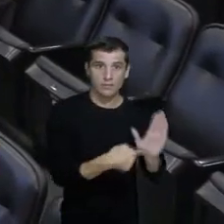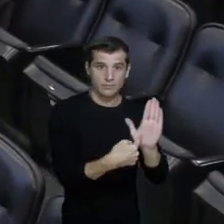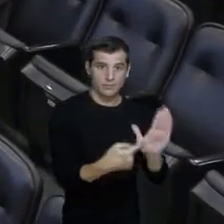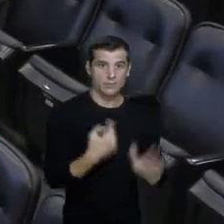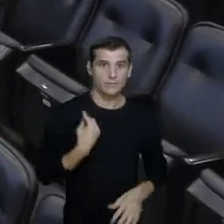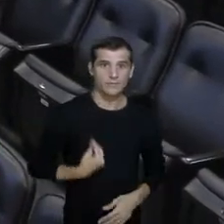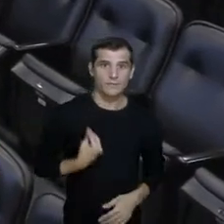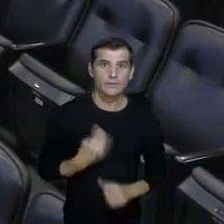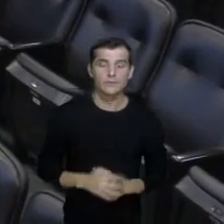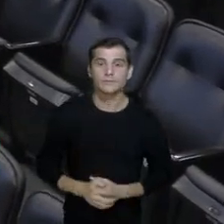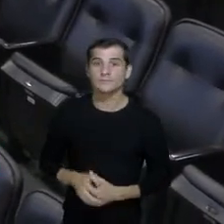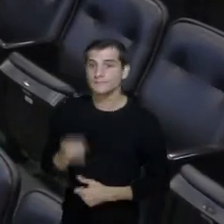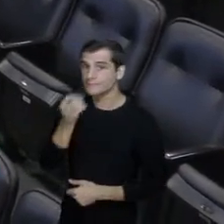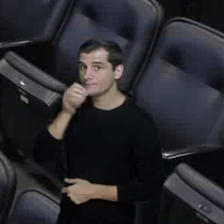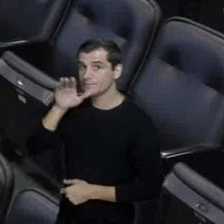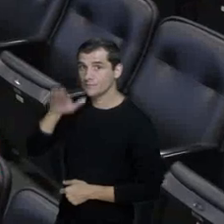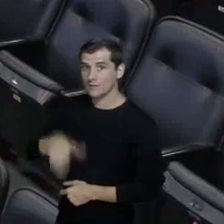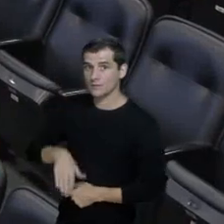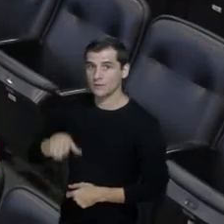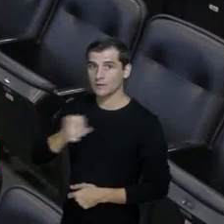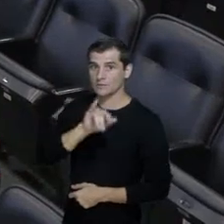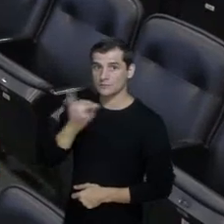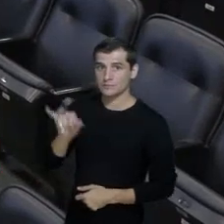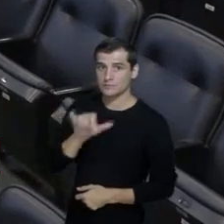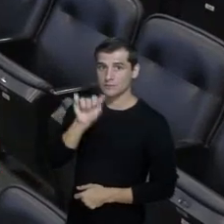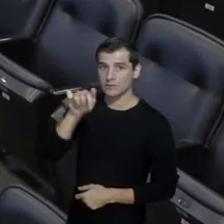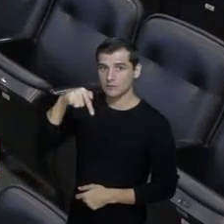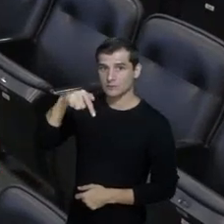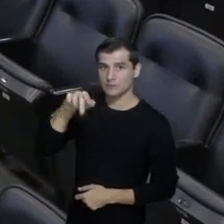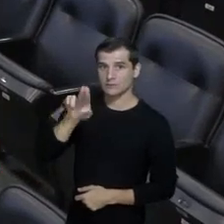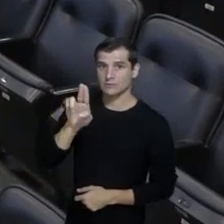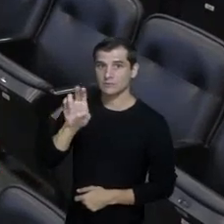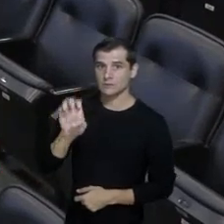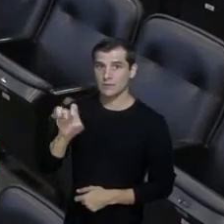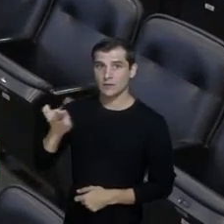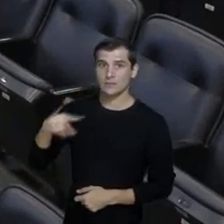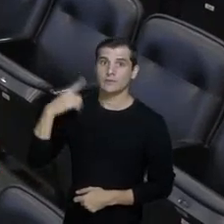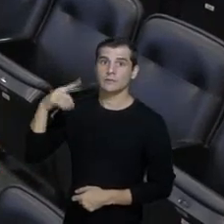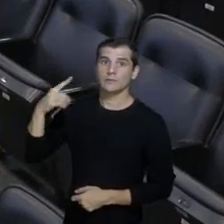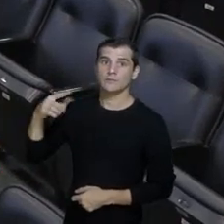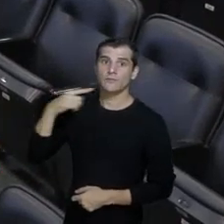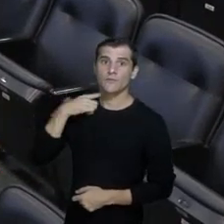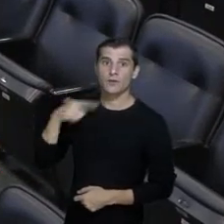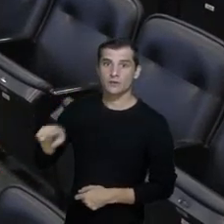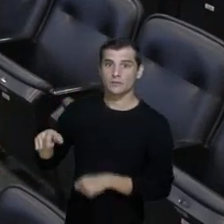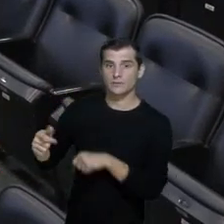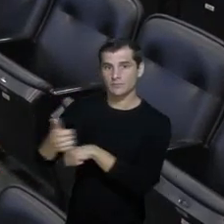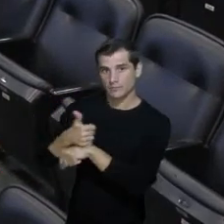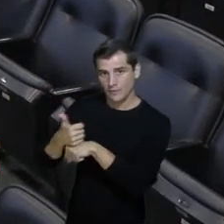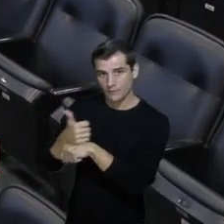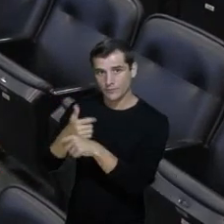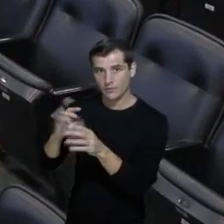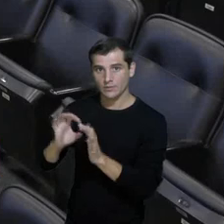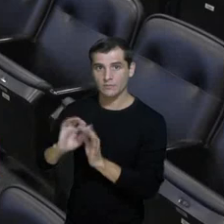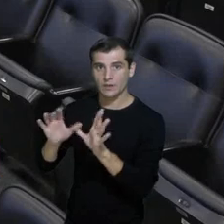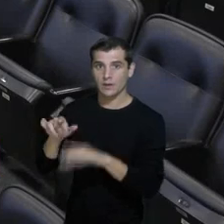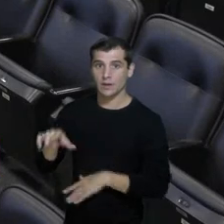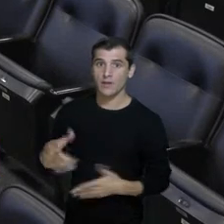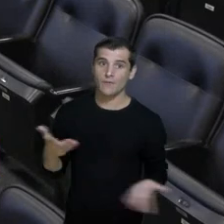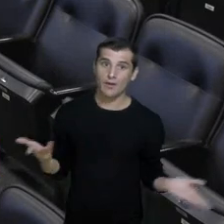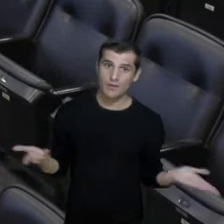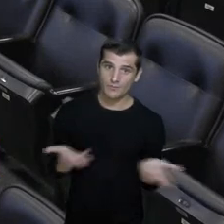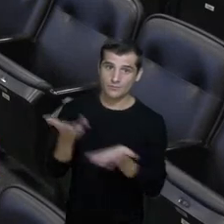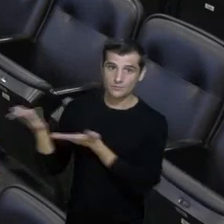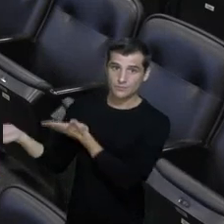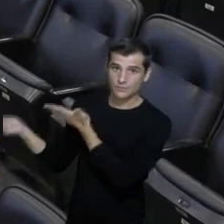Boa tarde meu nome é jaqui an Cleto eu sou advogada profissional liberal porém hoje recebi o convite através de uma